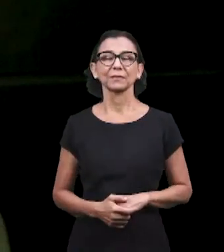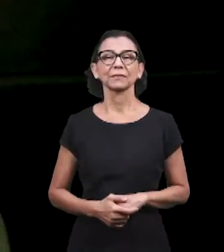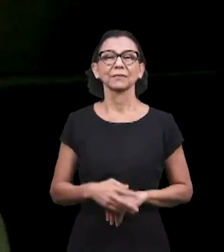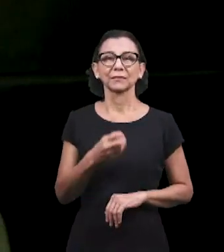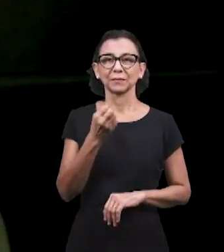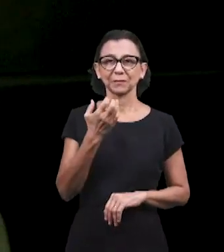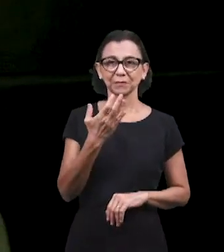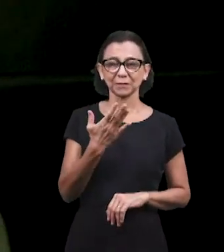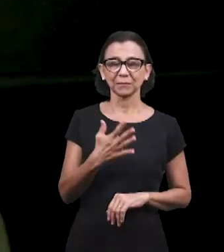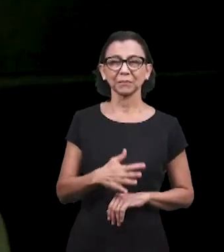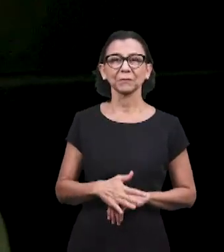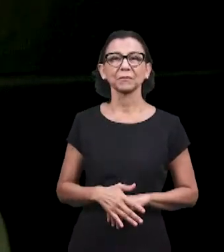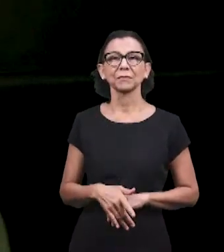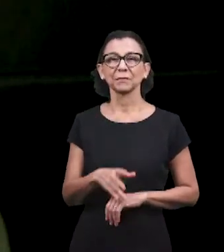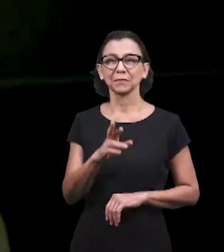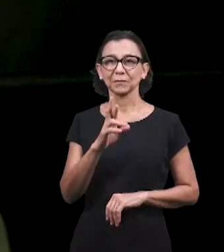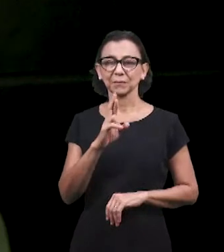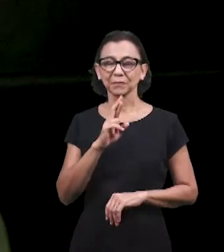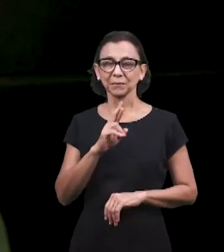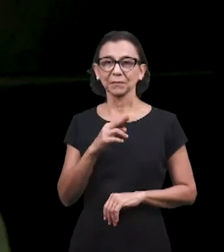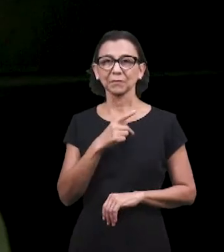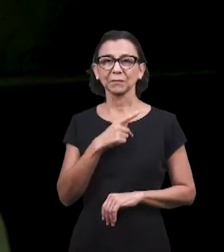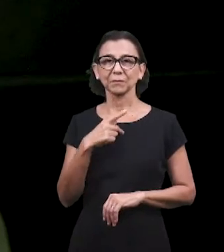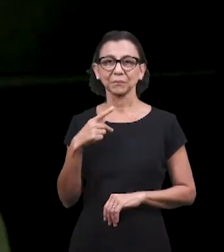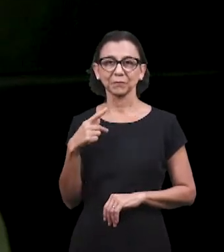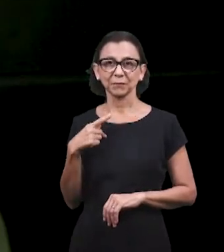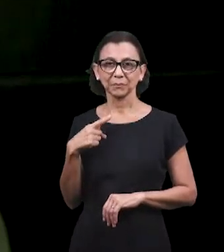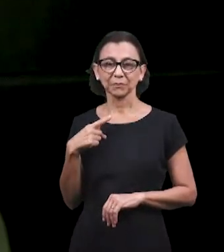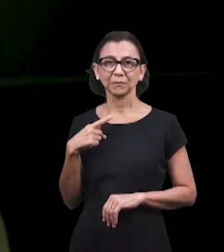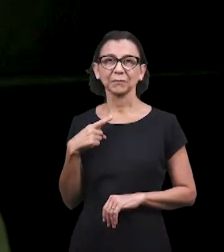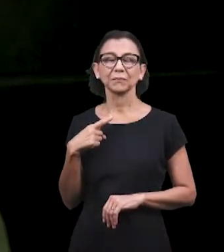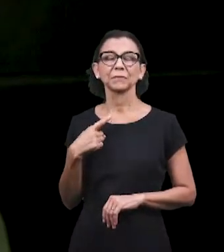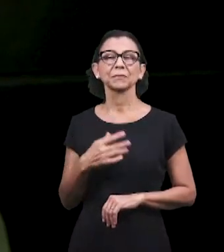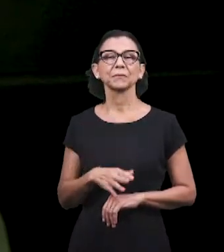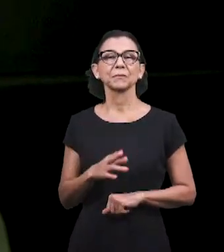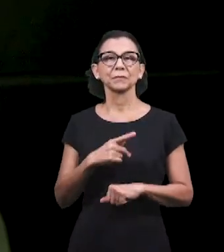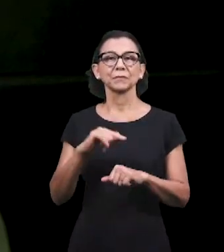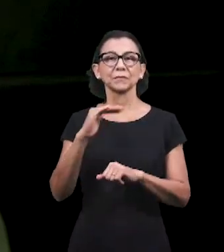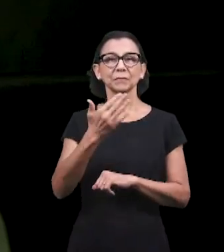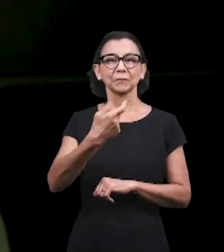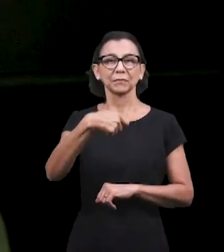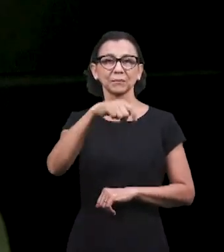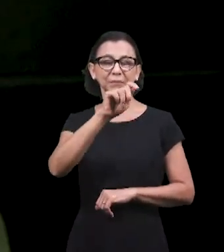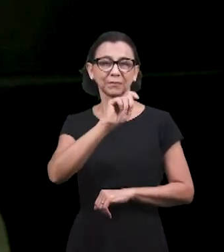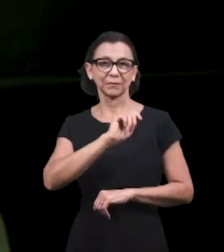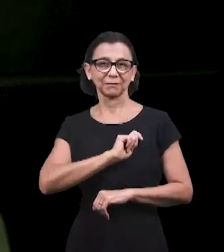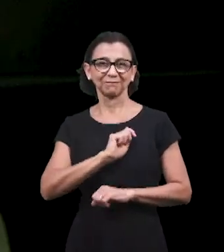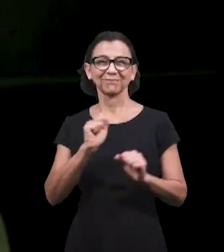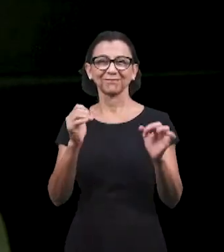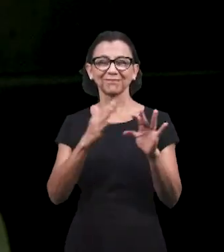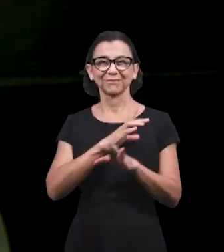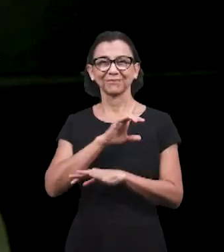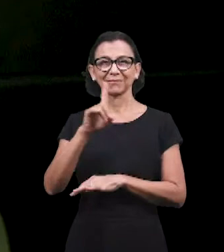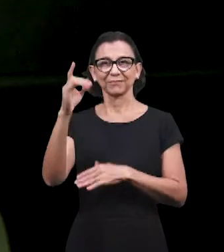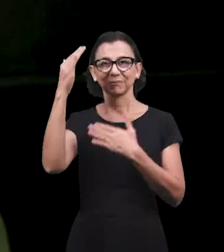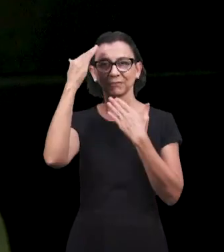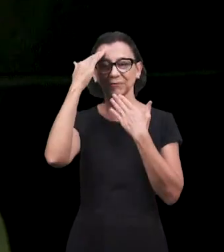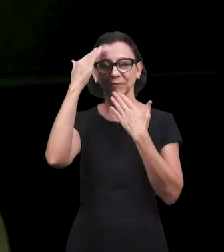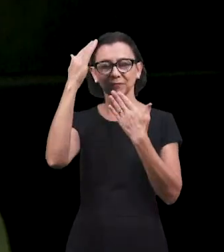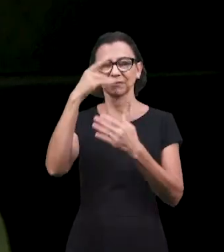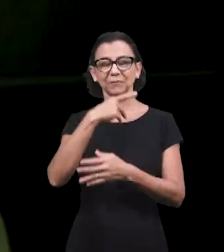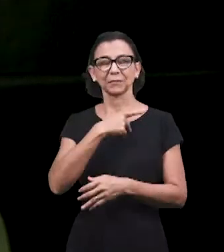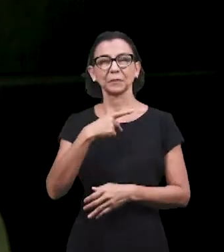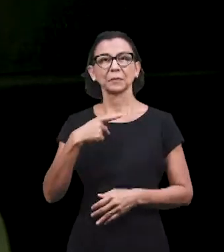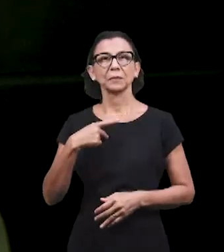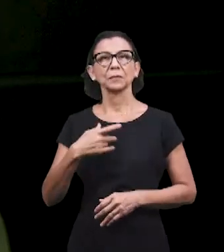pastor Eduardo Campos, da nossa igreja em Barcelona e outras igrejas também na Espanha. Glória a Deus. Muito obrigado, pastor Eduardo